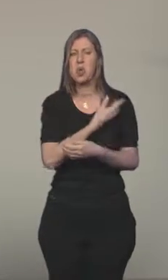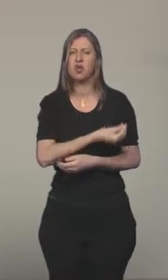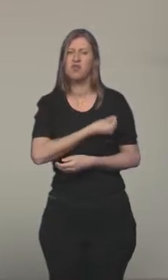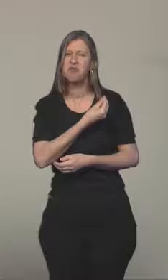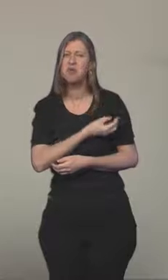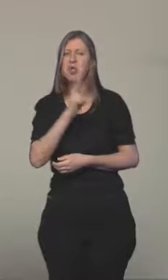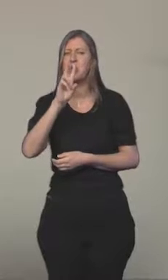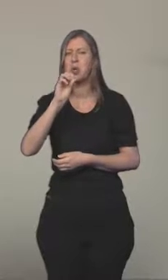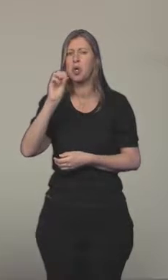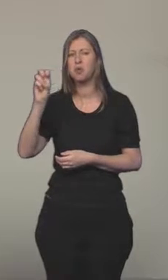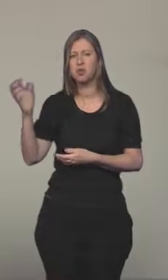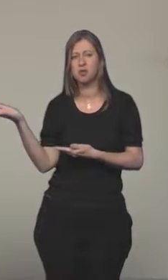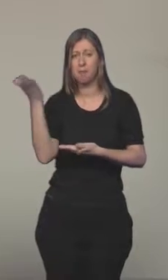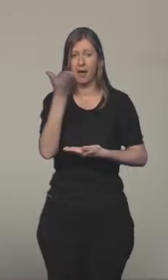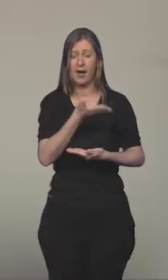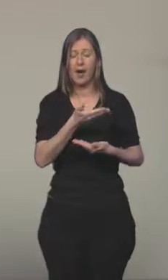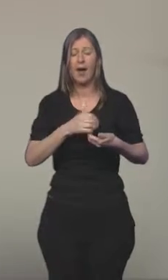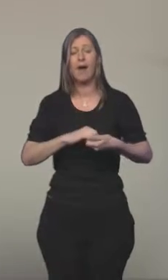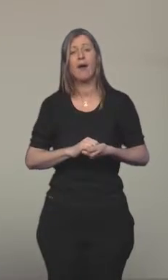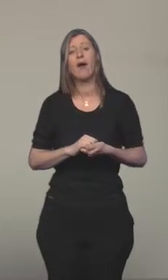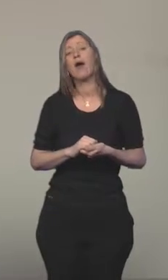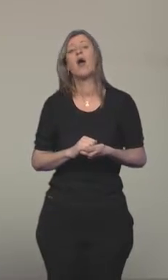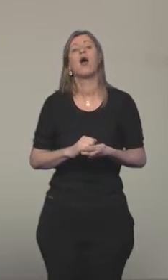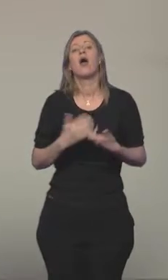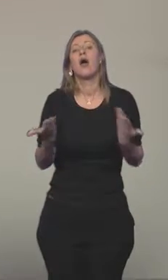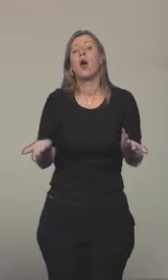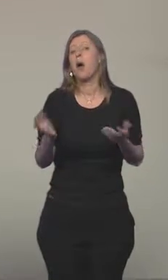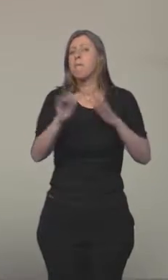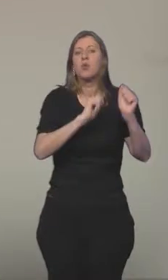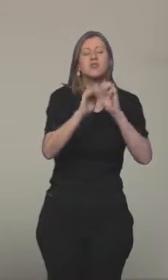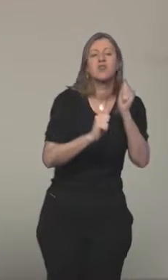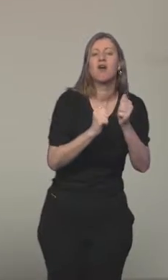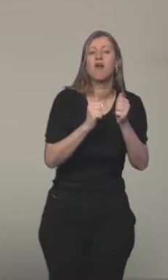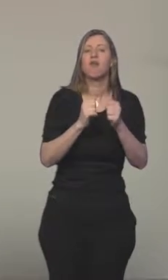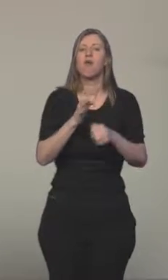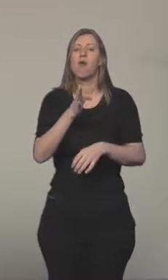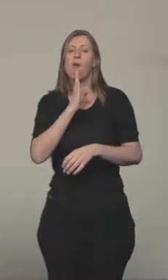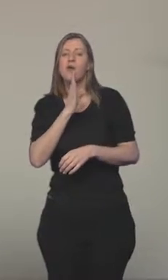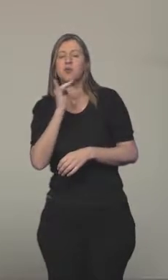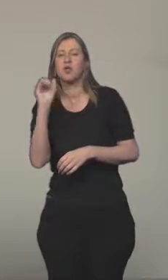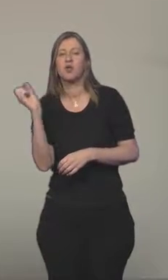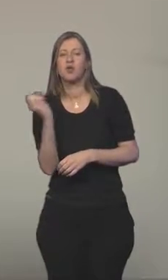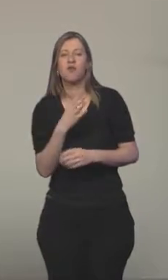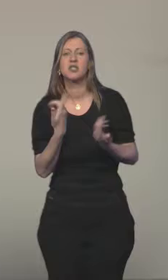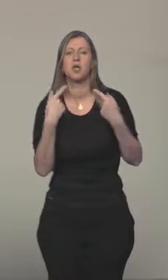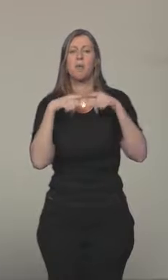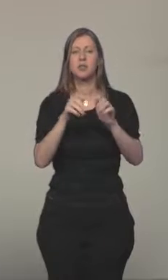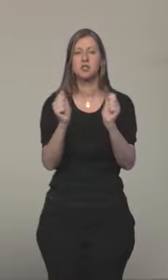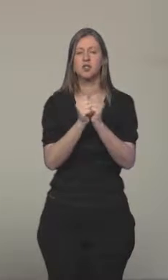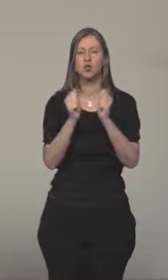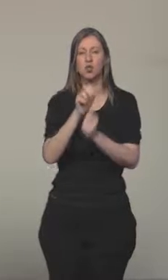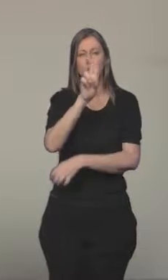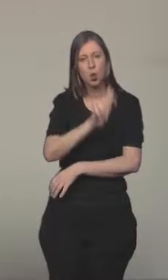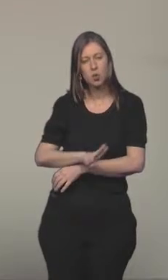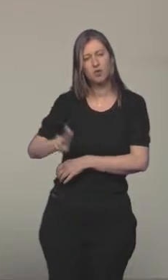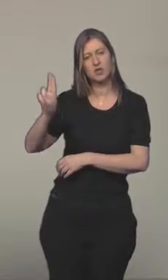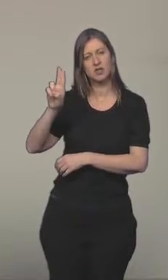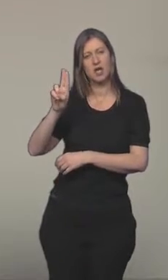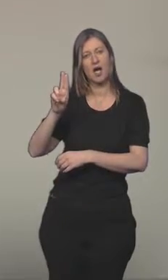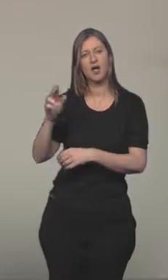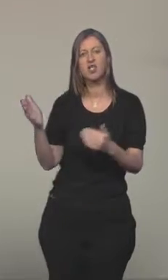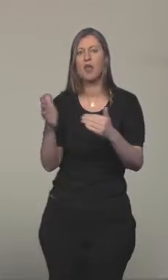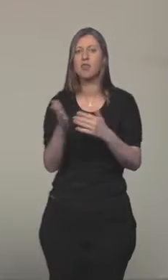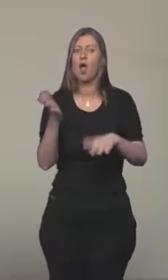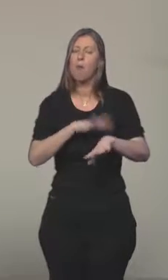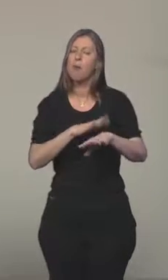caminhos que a gente percorreu desde 2005, né, através da buscando o conhecimento, a inovação, a parceria com as